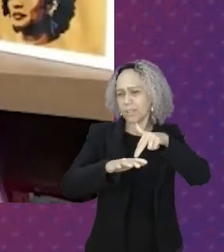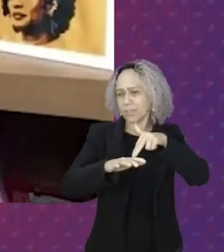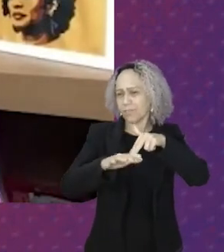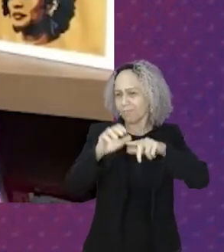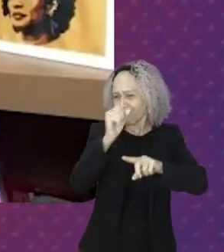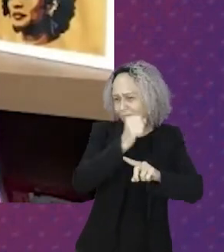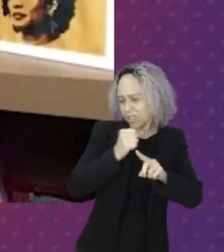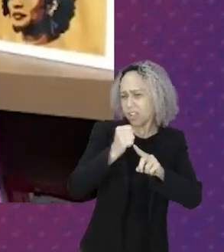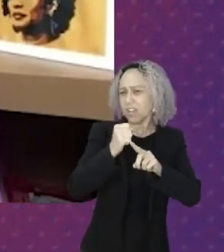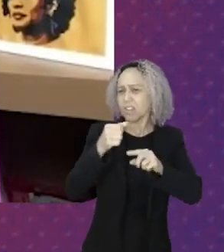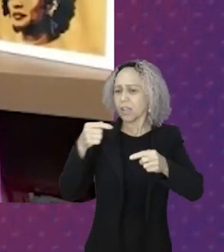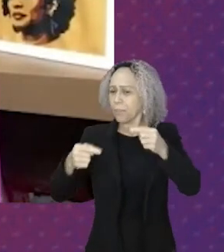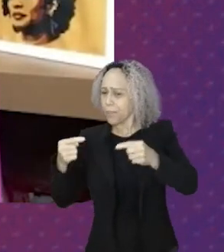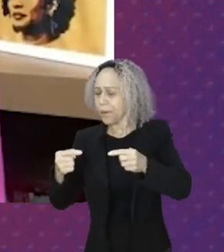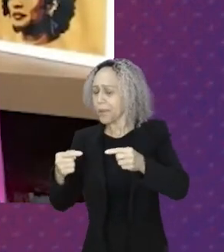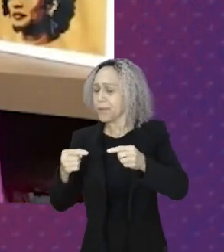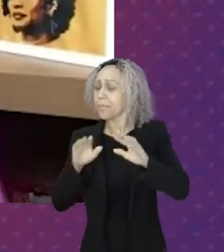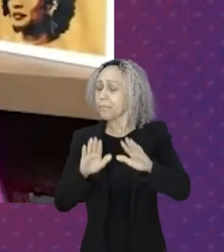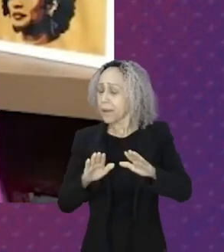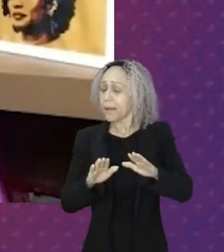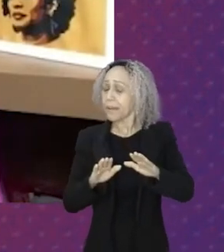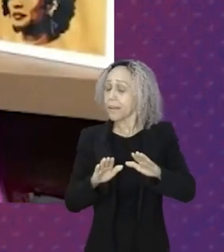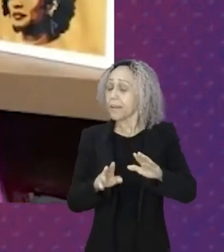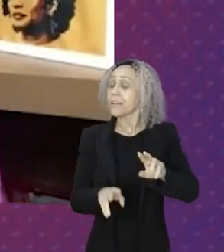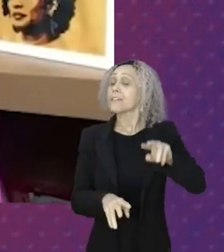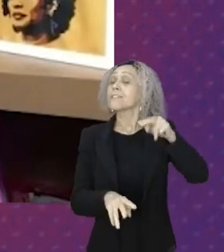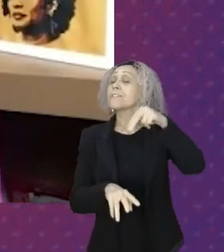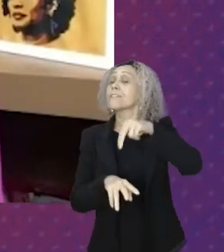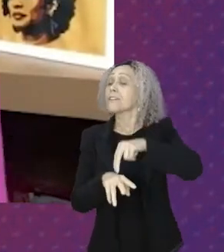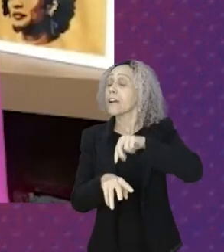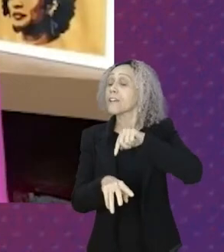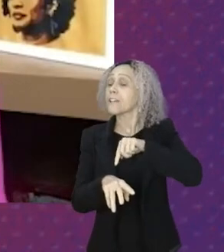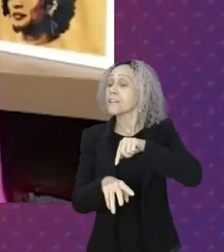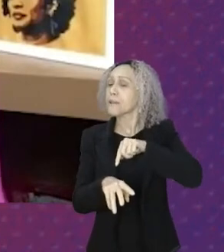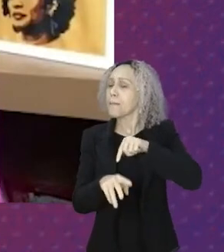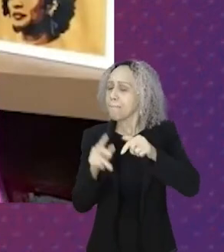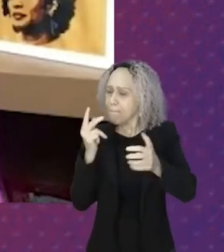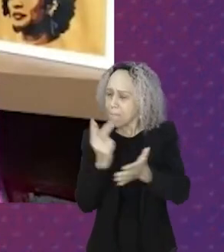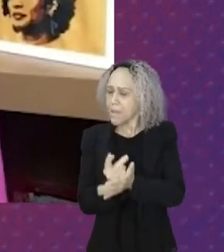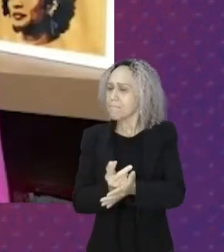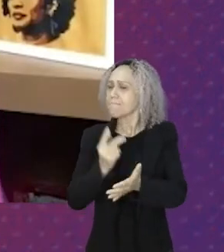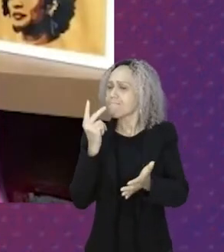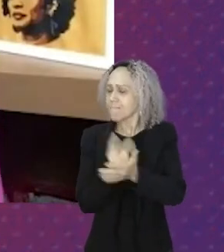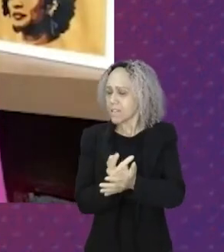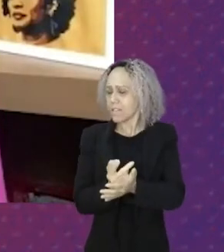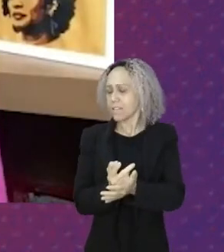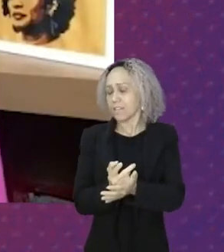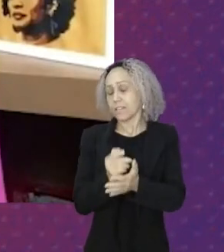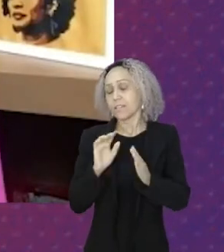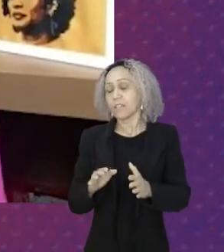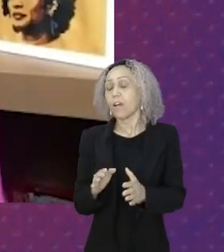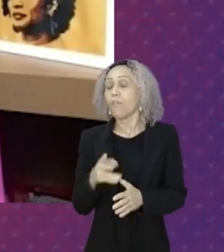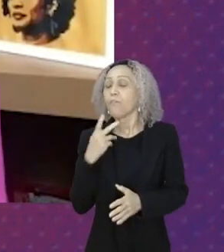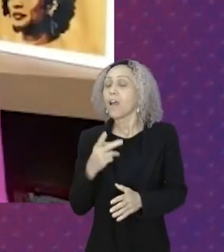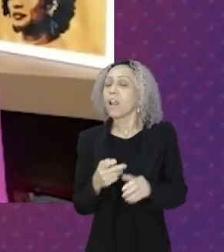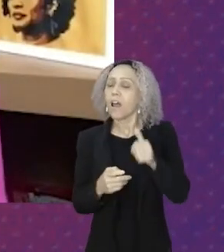também da permanência. Então, falar da participação política das mulheres é